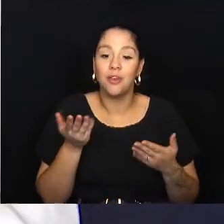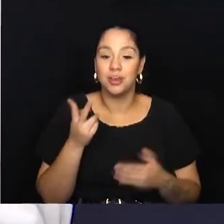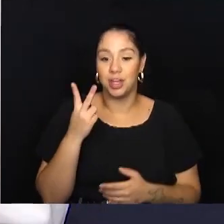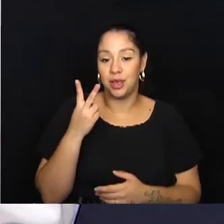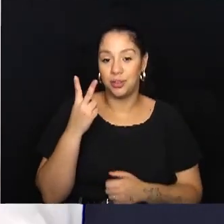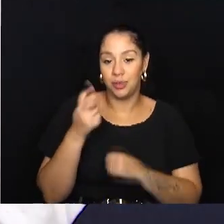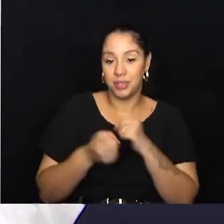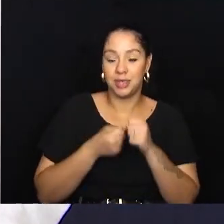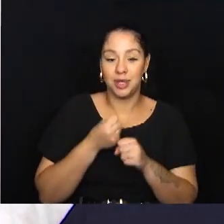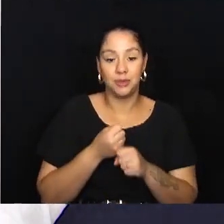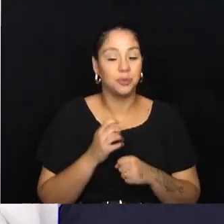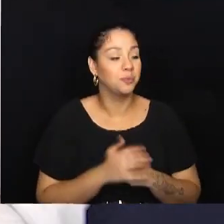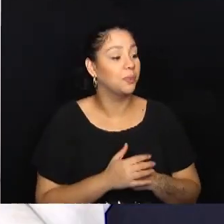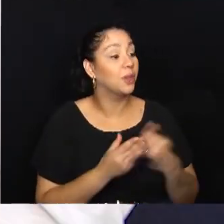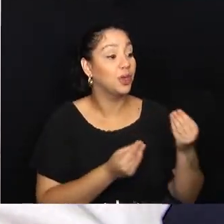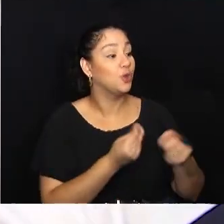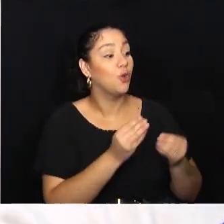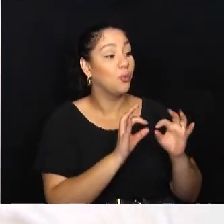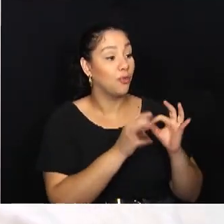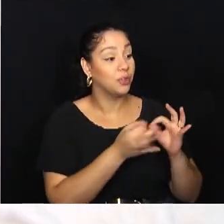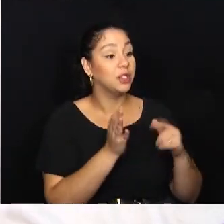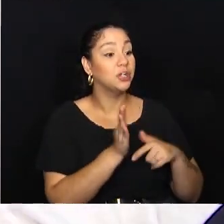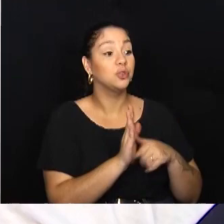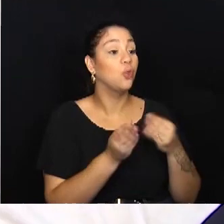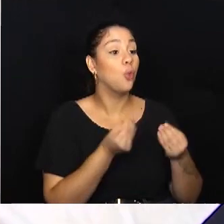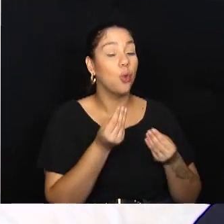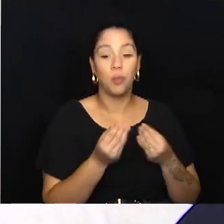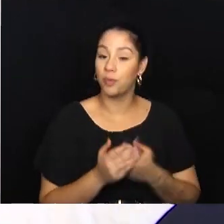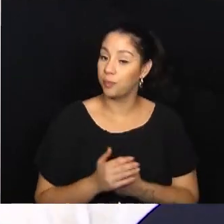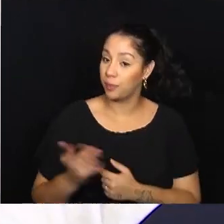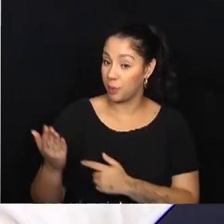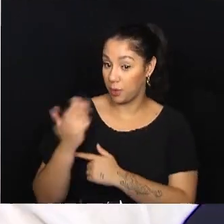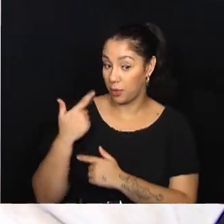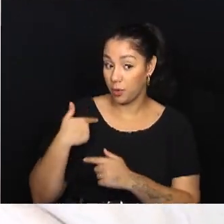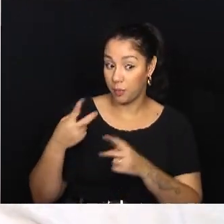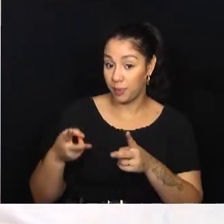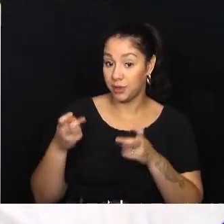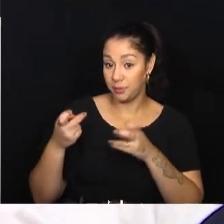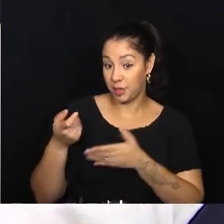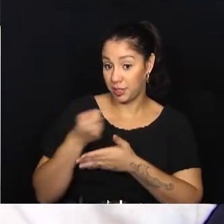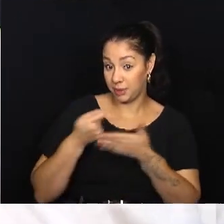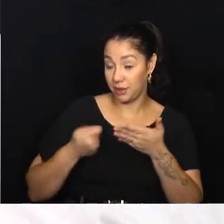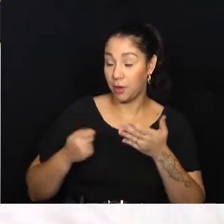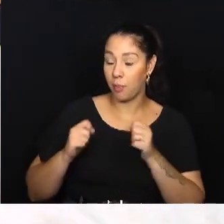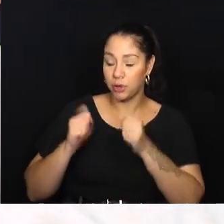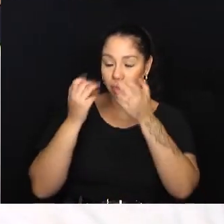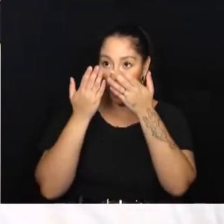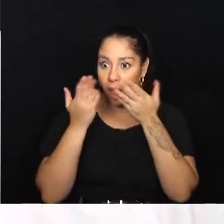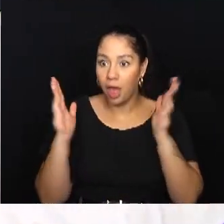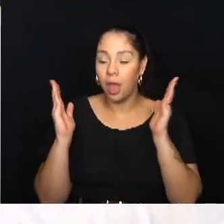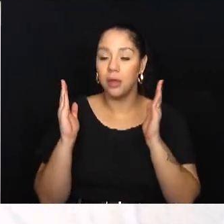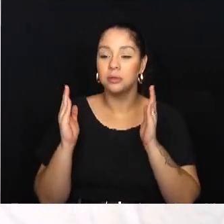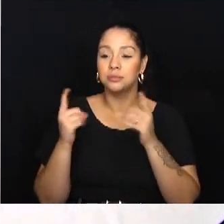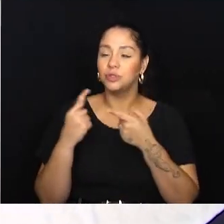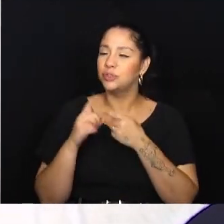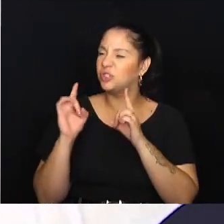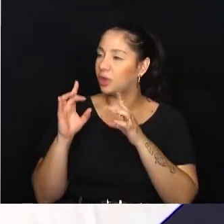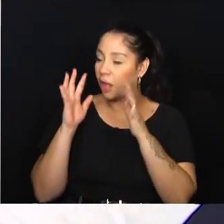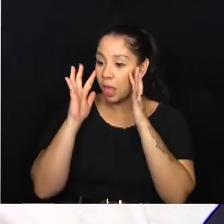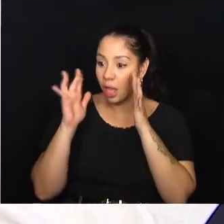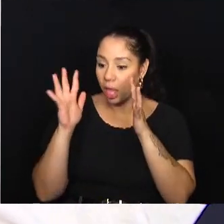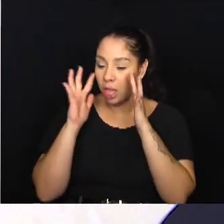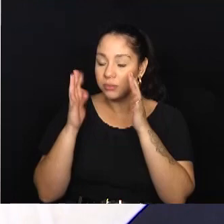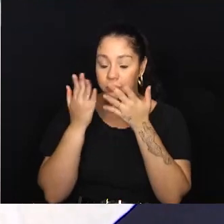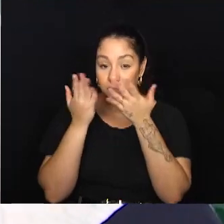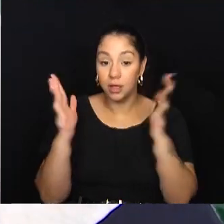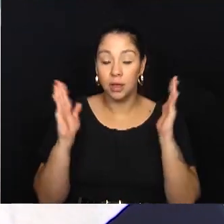adotar. E a gente tá com ela já faz 2 anos. E como que tá a oficina? Te ajudou em quê? Me ajudou a perceber que a escrita pode ir além do que a gente